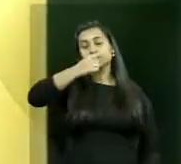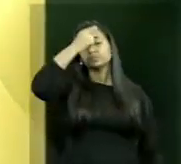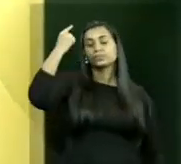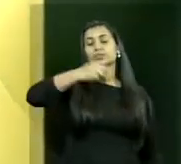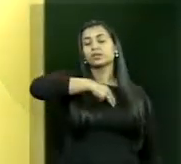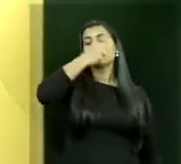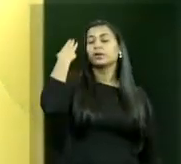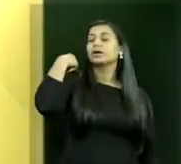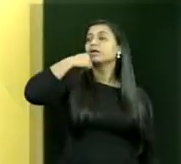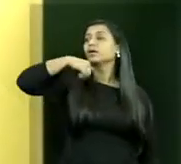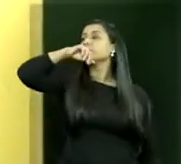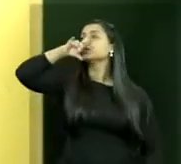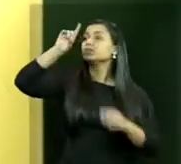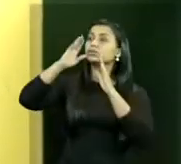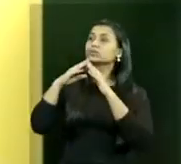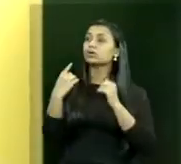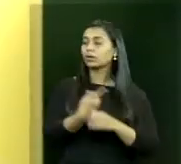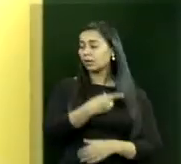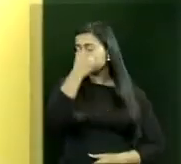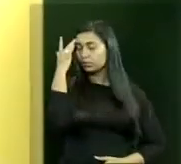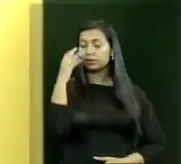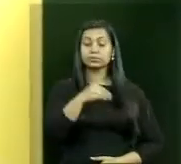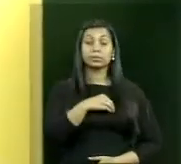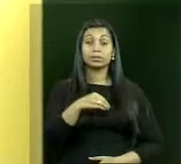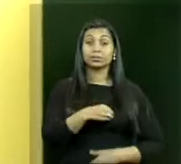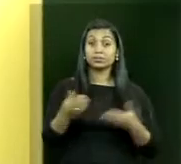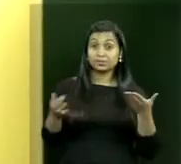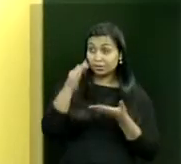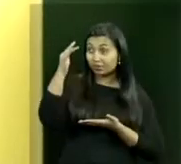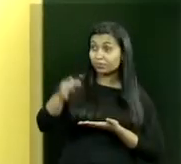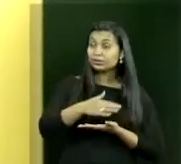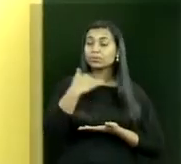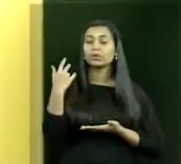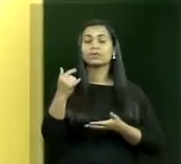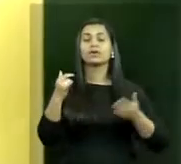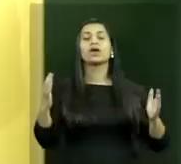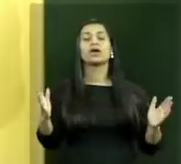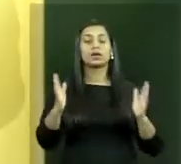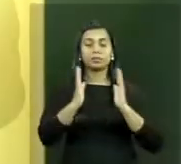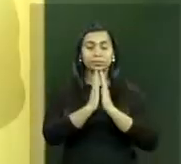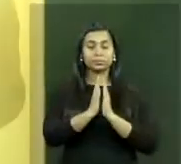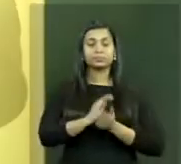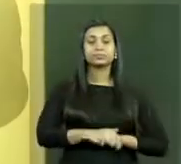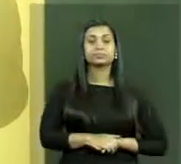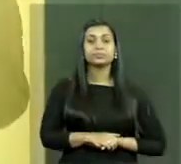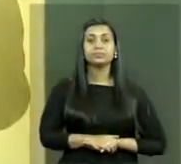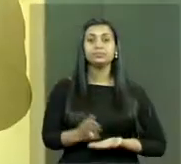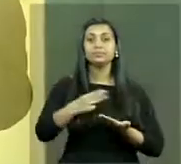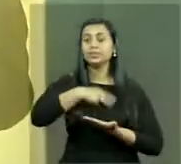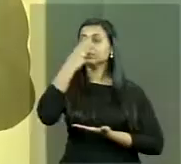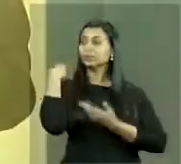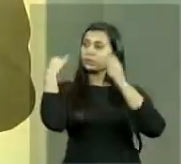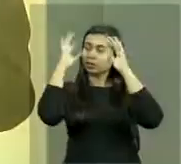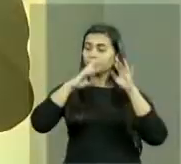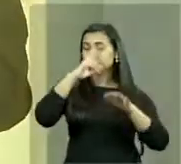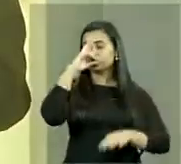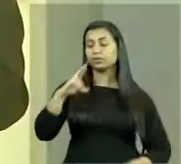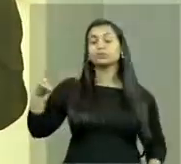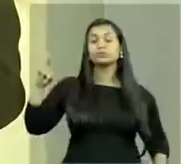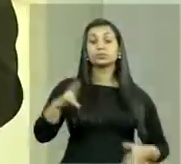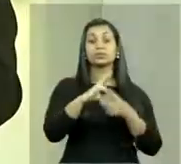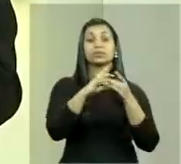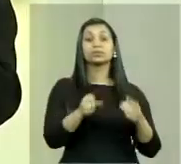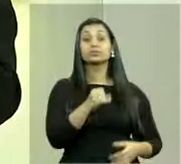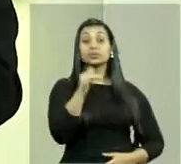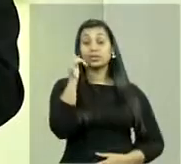Jesus. Santa Maria, Mãe de Deus, rogai por nós, pecadores, agora e na hora de nossa morte. Amém. Ave Maria, cheia de graça,